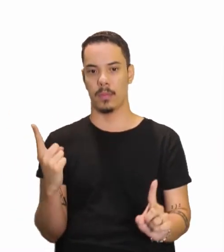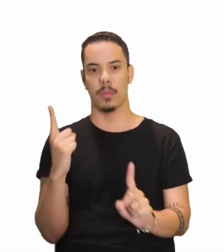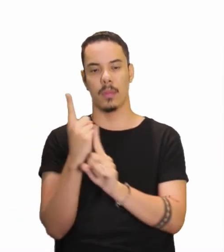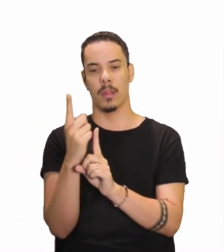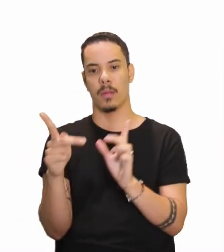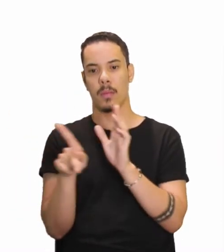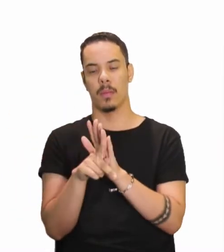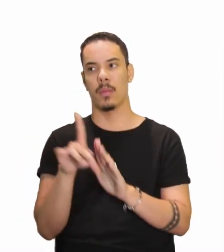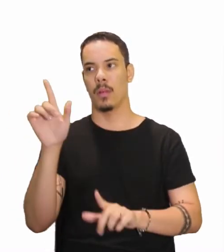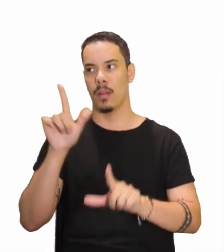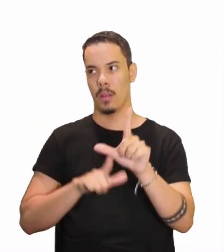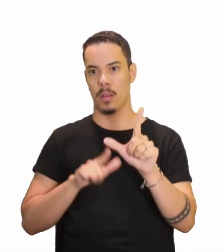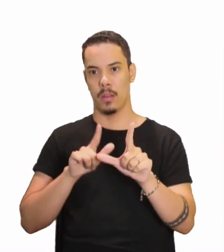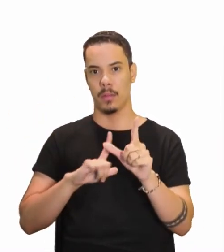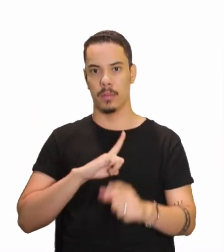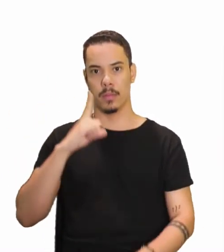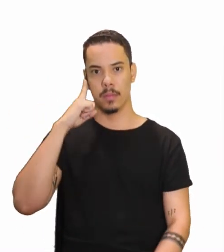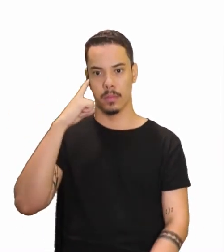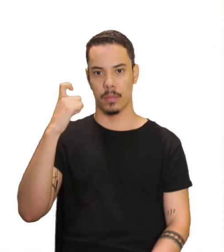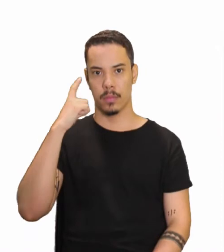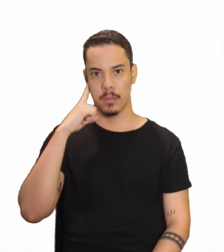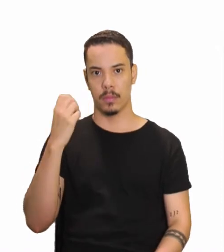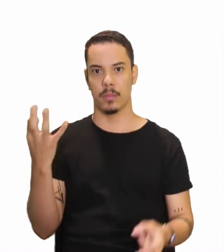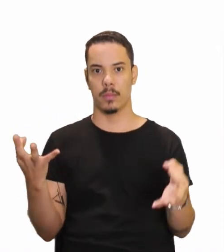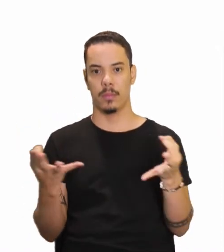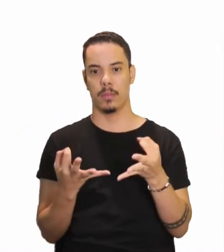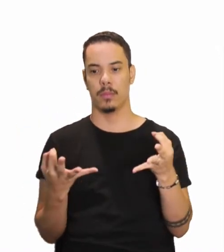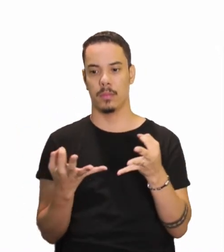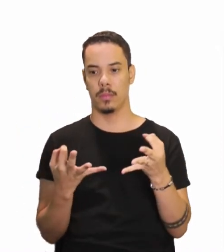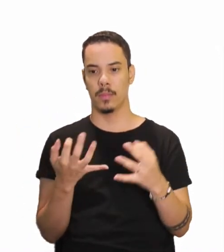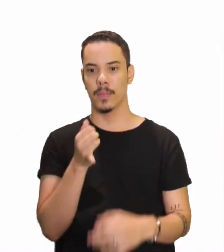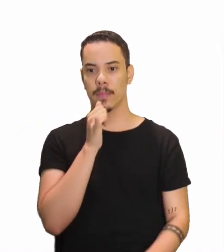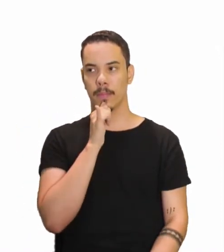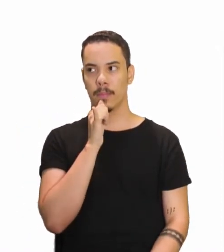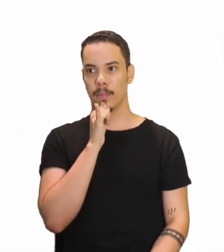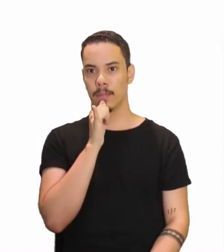de letras aí que têm o som perfeito. Por